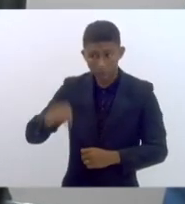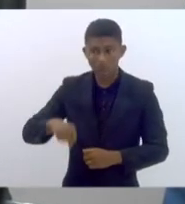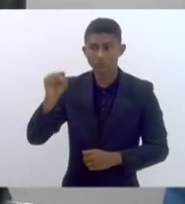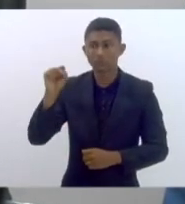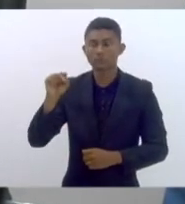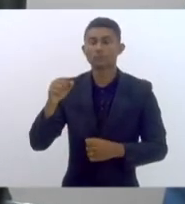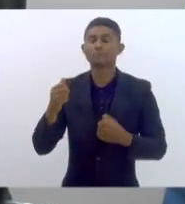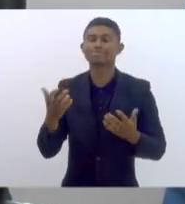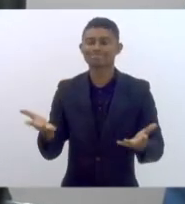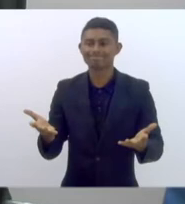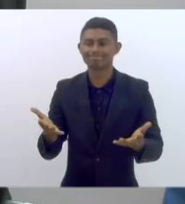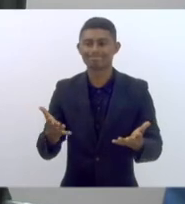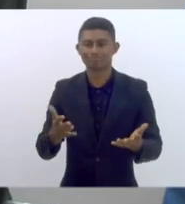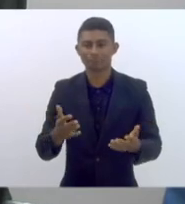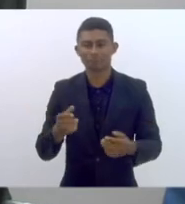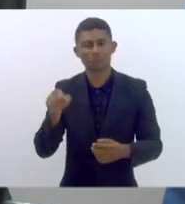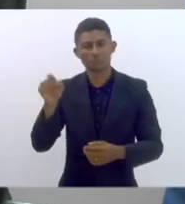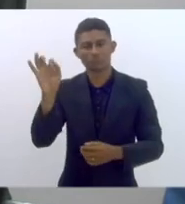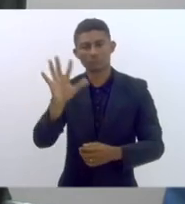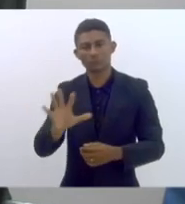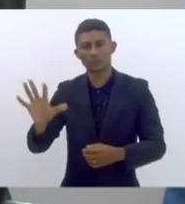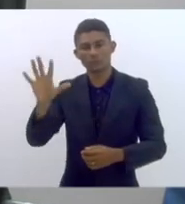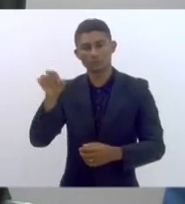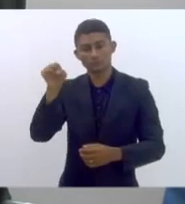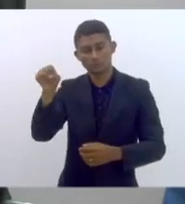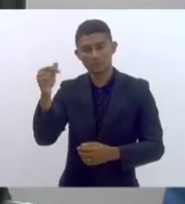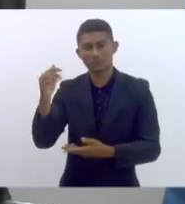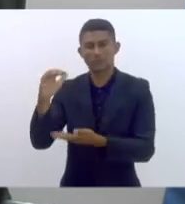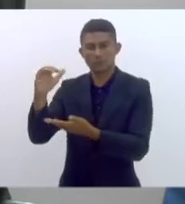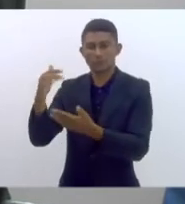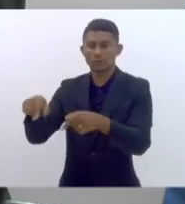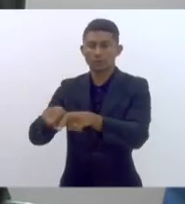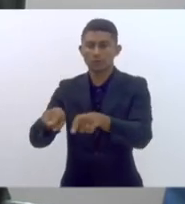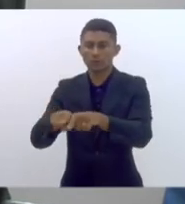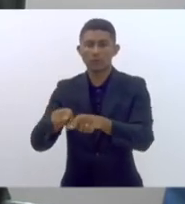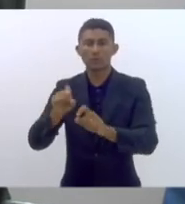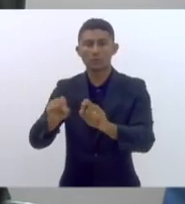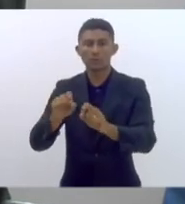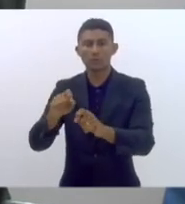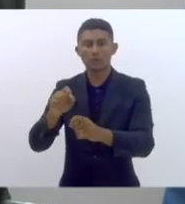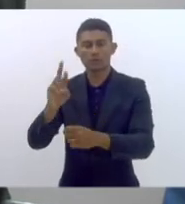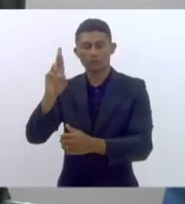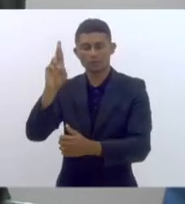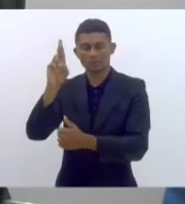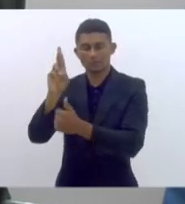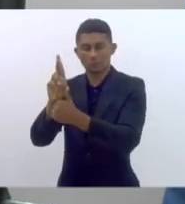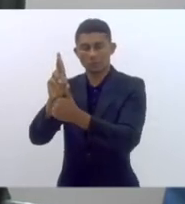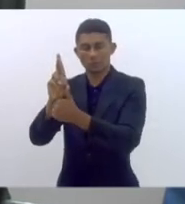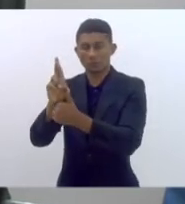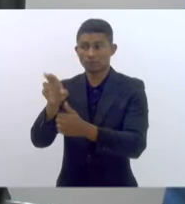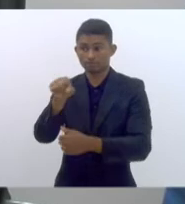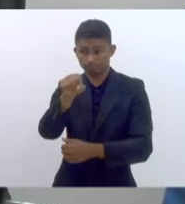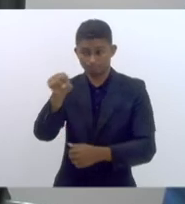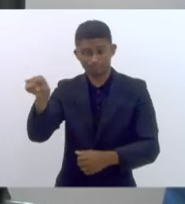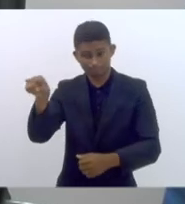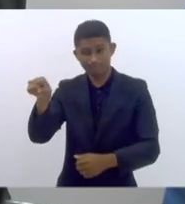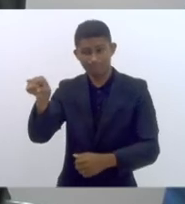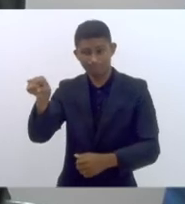poder-se-ia afirmar que o Tesouro Nacional e a Procuradoria-Geral da Fazenda Nacional colaboraram para a